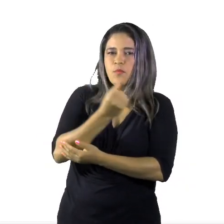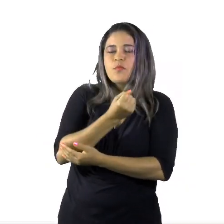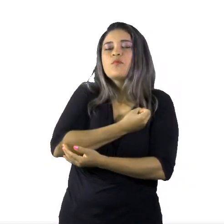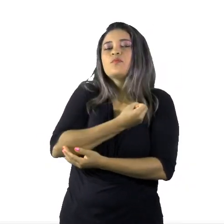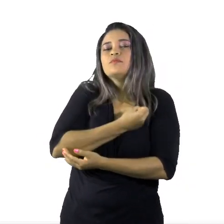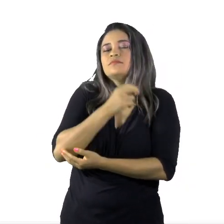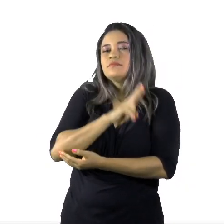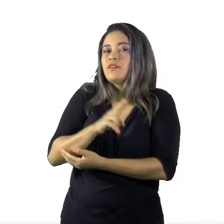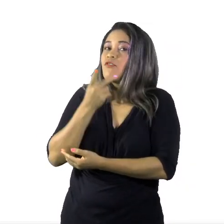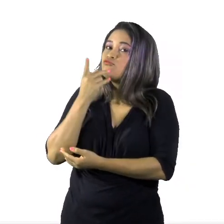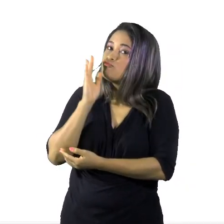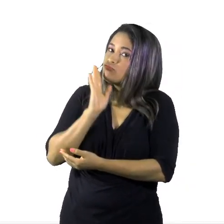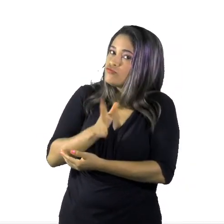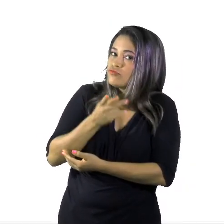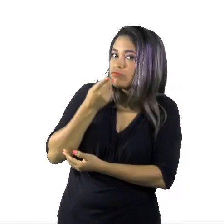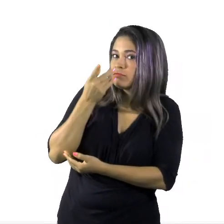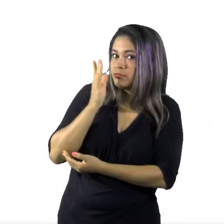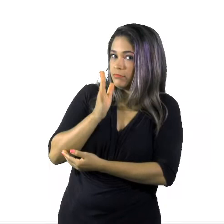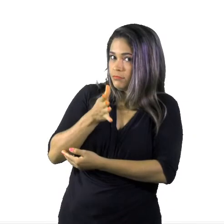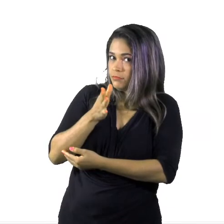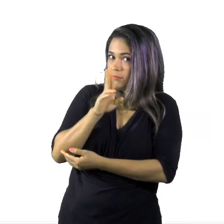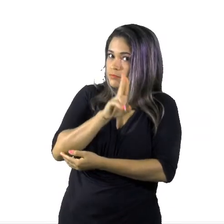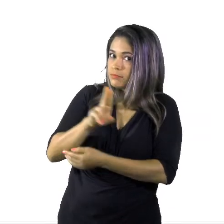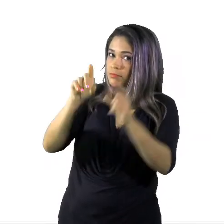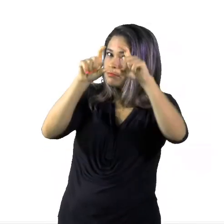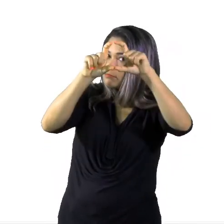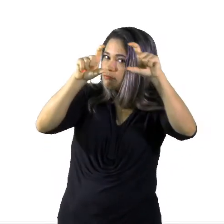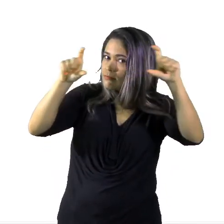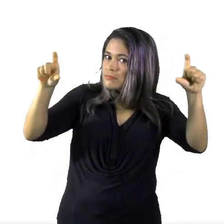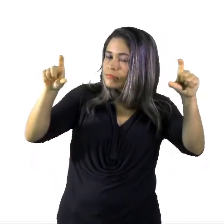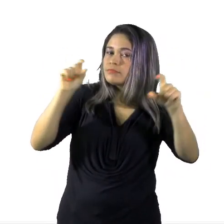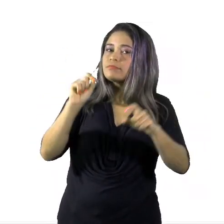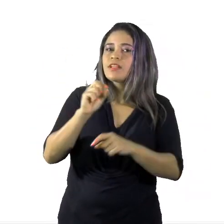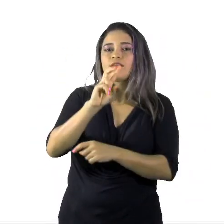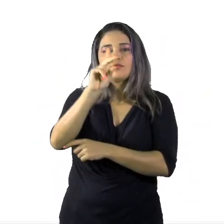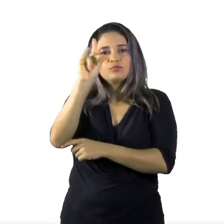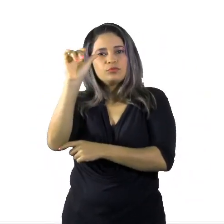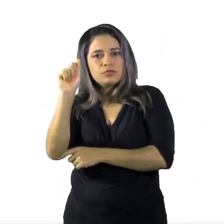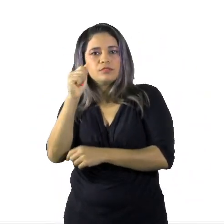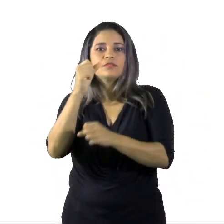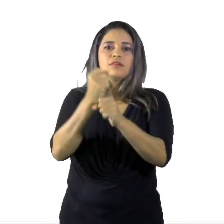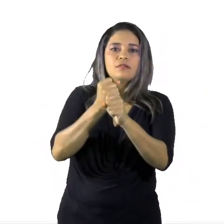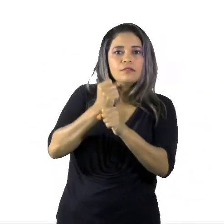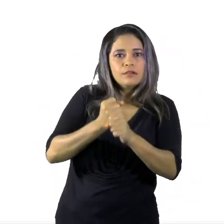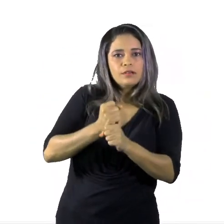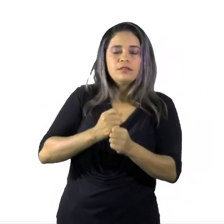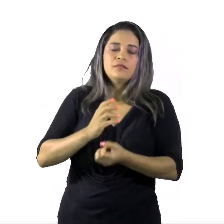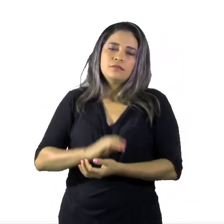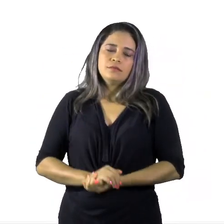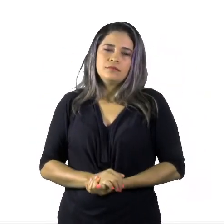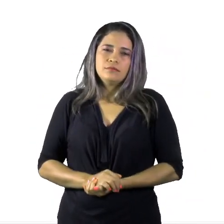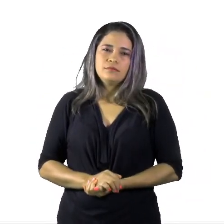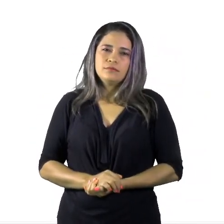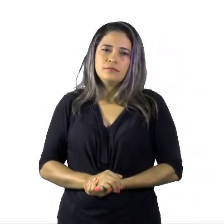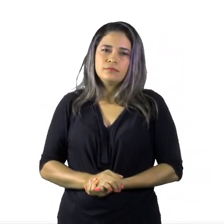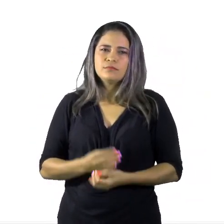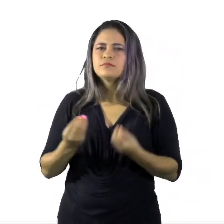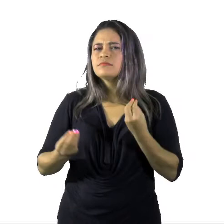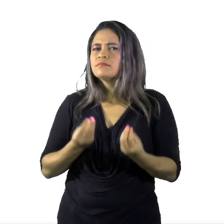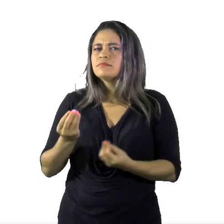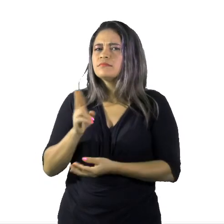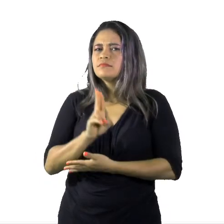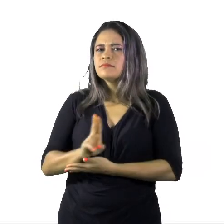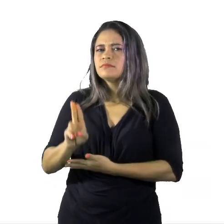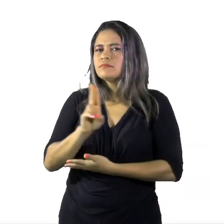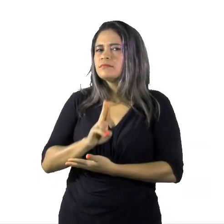Já falamos que ela utilizou no cabeçalho para indicar a data, o ano. E como utilizamos os numerais